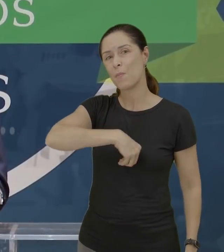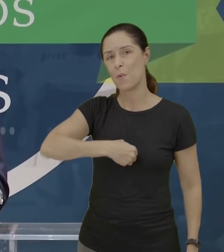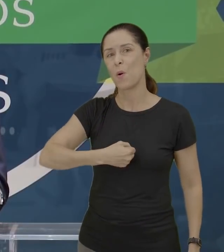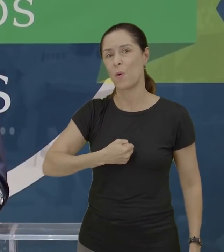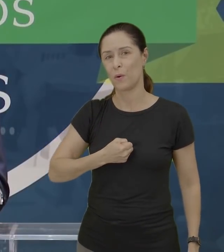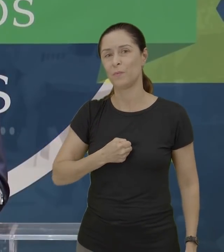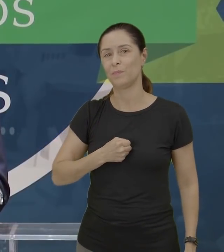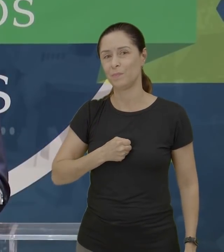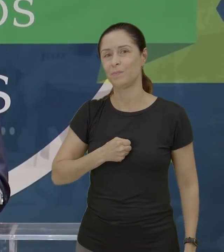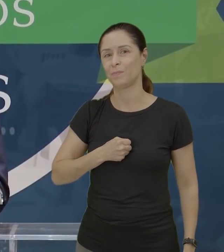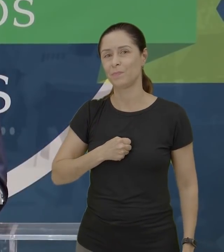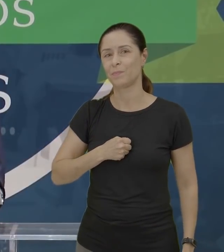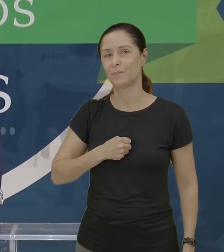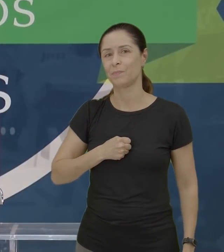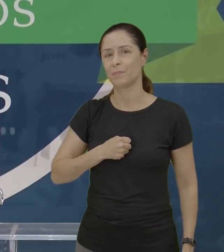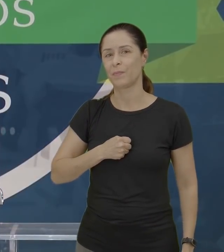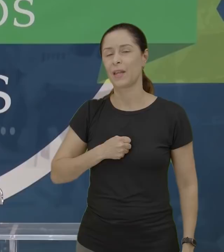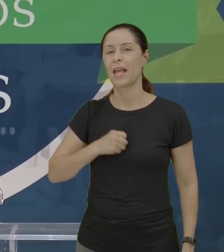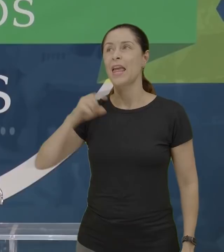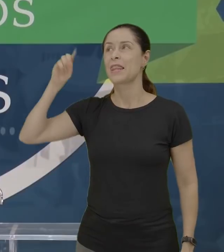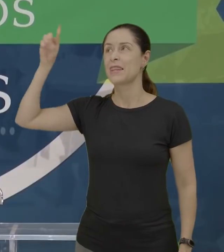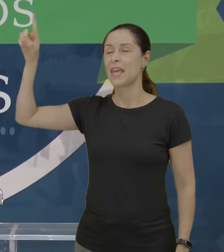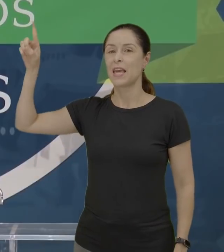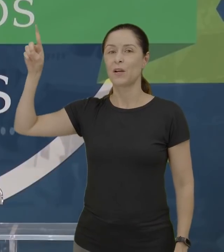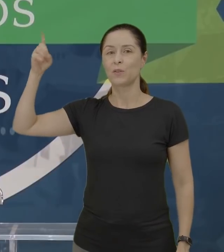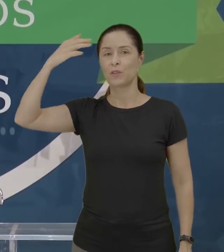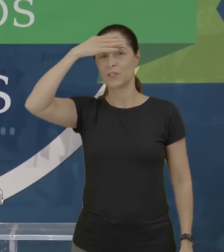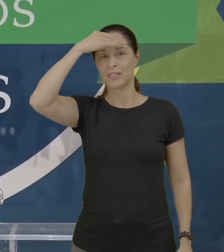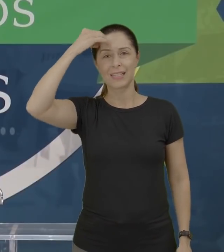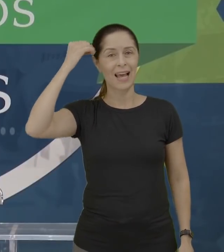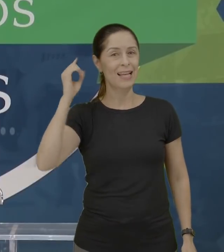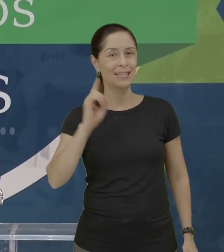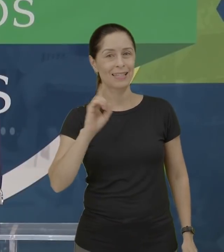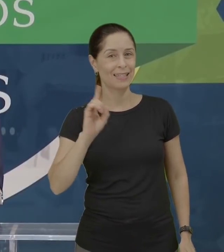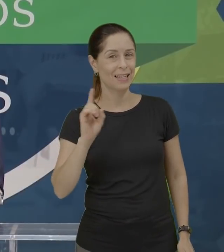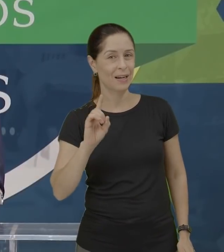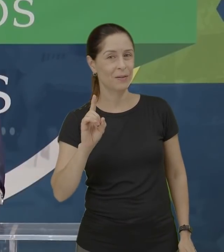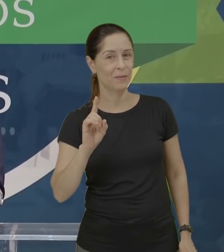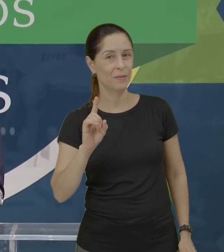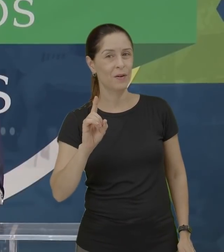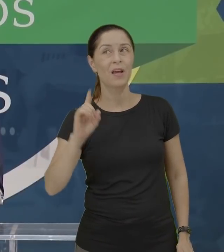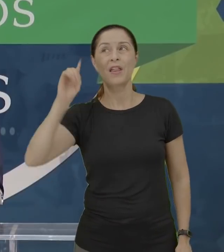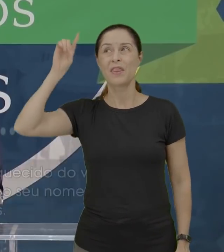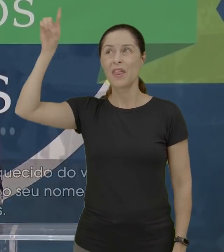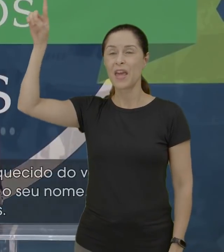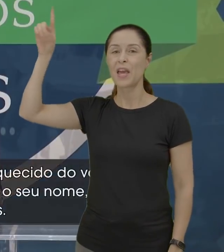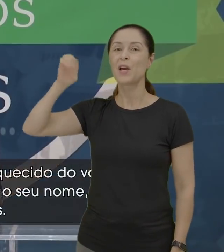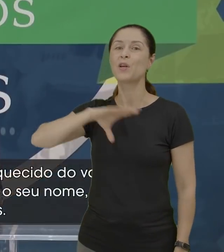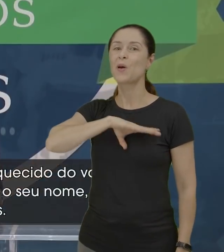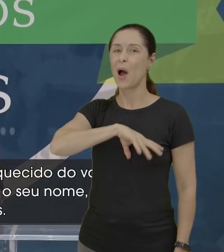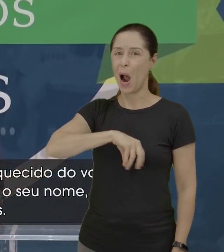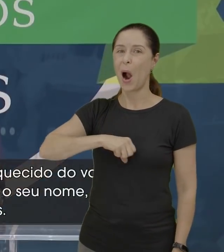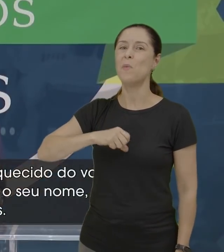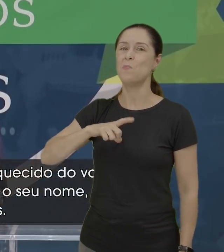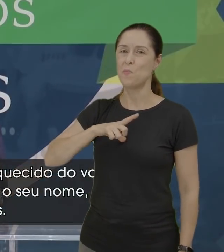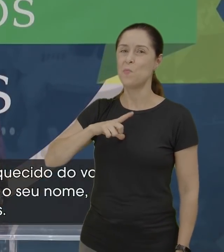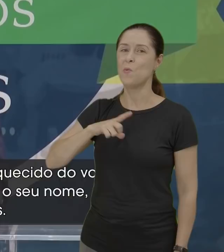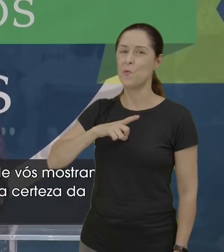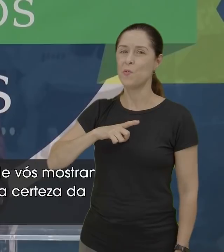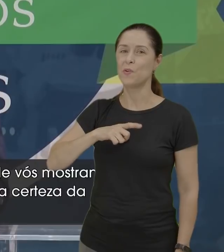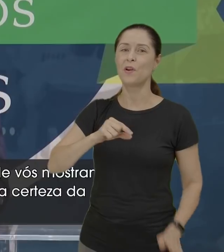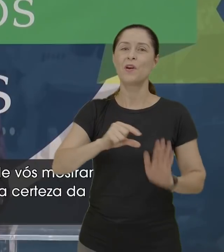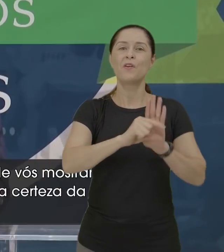injusto para ficar esquecido do vosso trabalho e do amor. Então, amor, cita amor aí. No verso 11, ele falou da